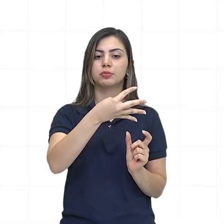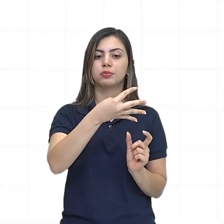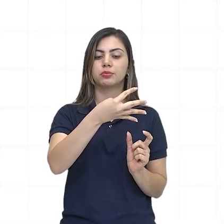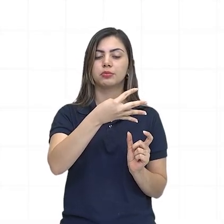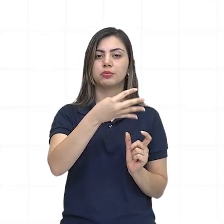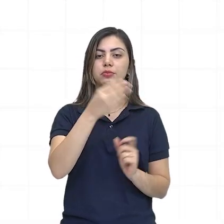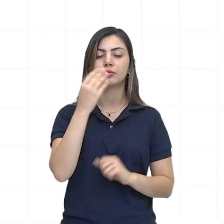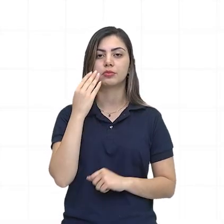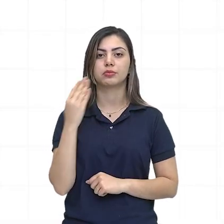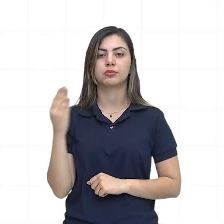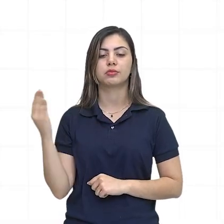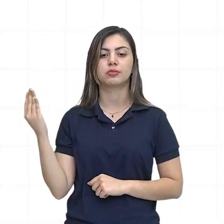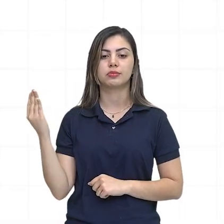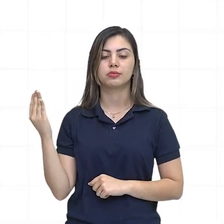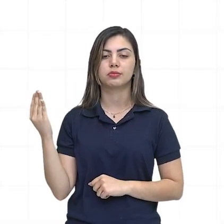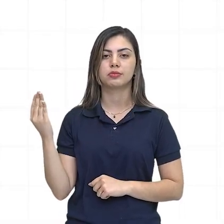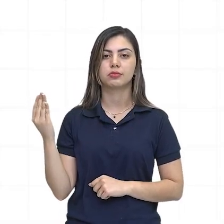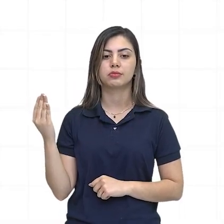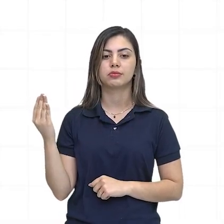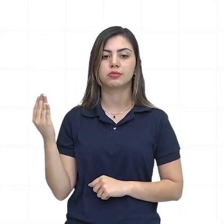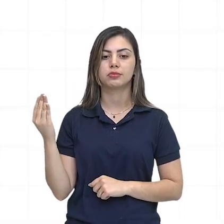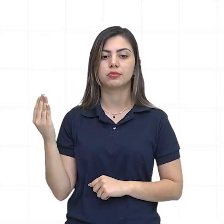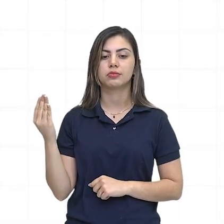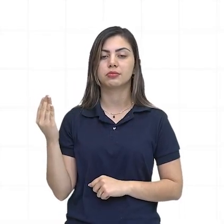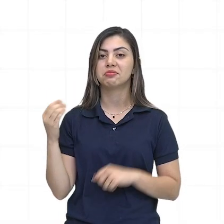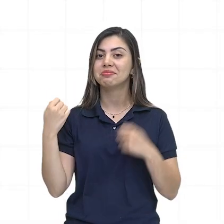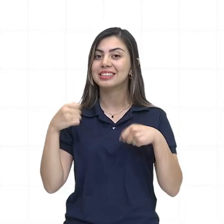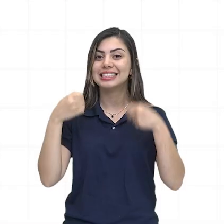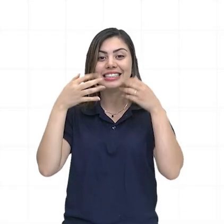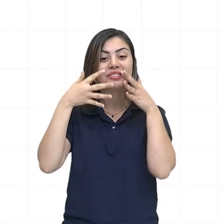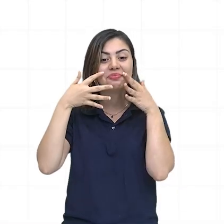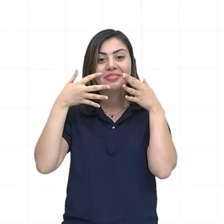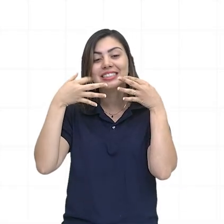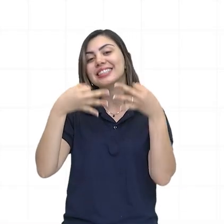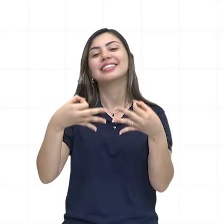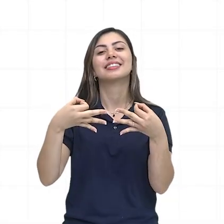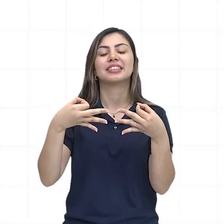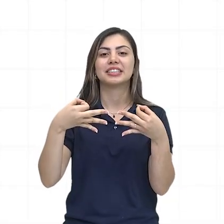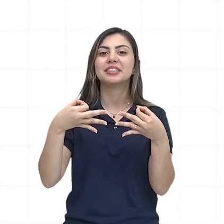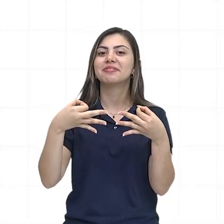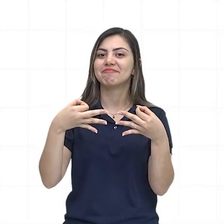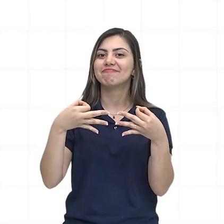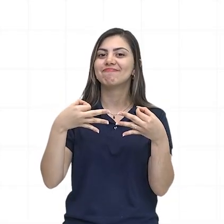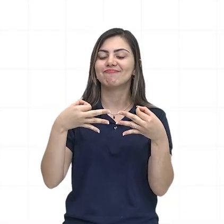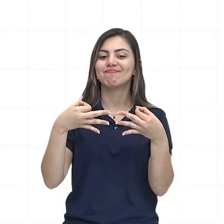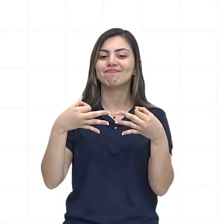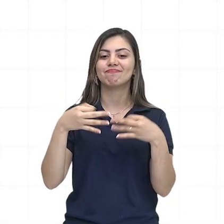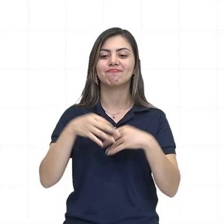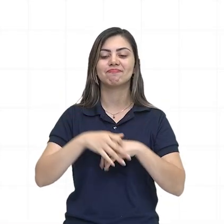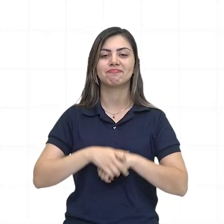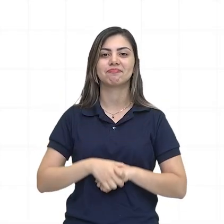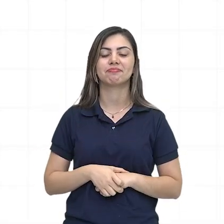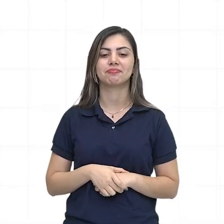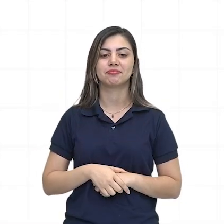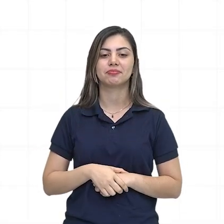Quando você olha para o 4, ó, o olho aqui, ó, o olho no 4, certo?